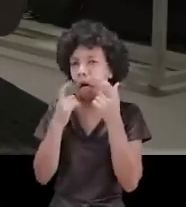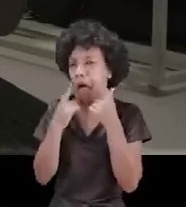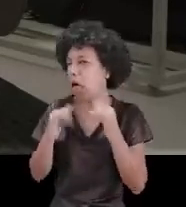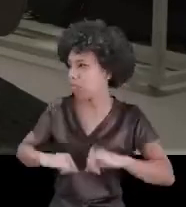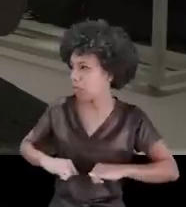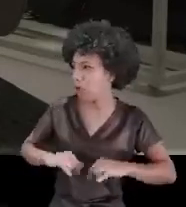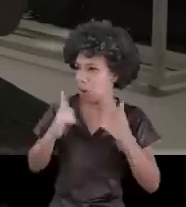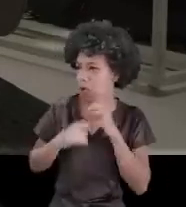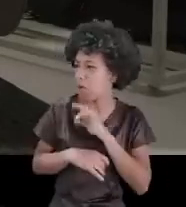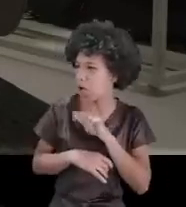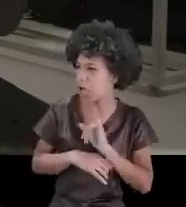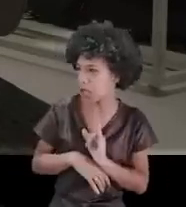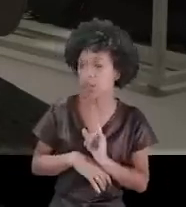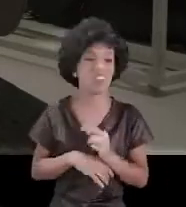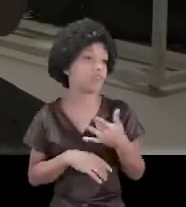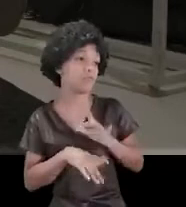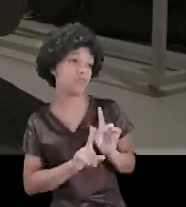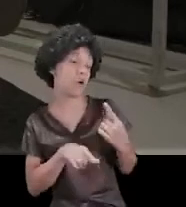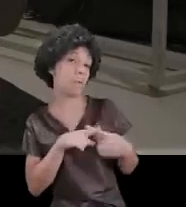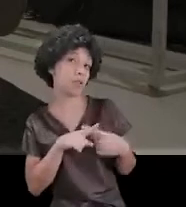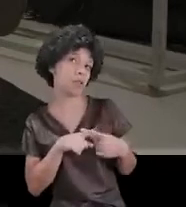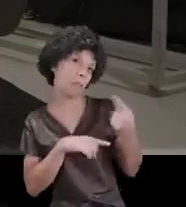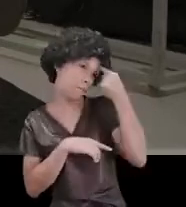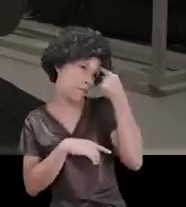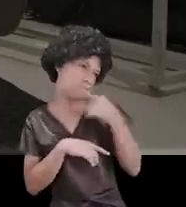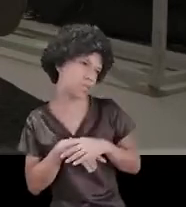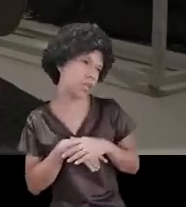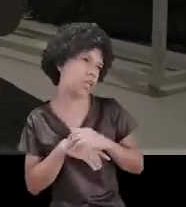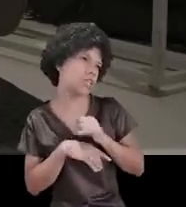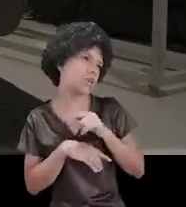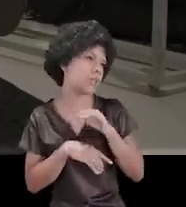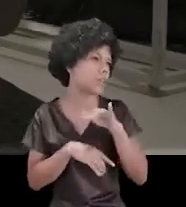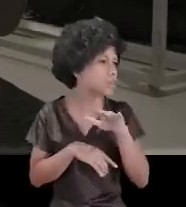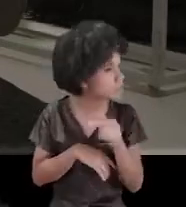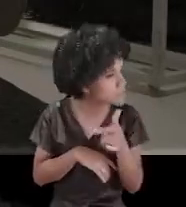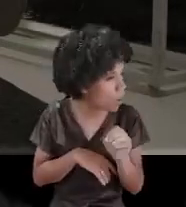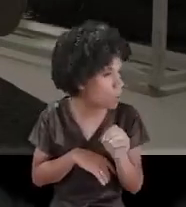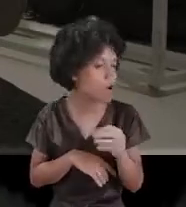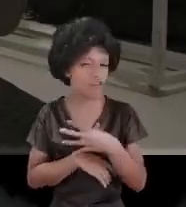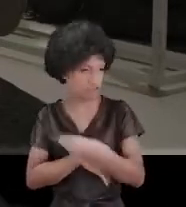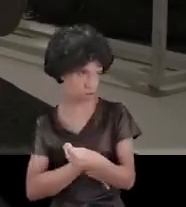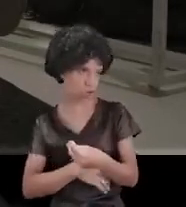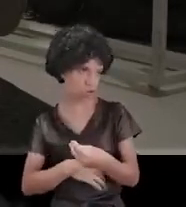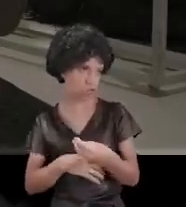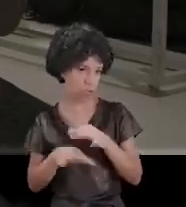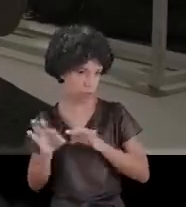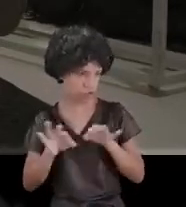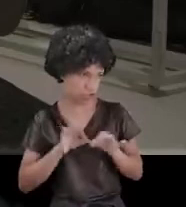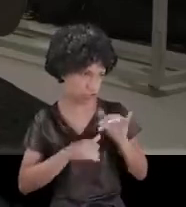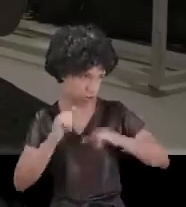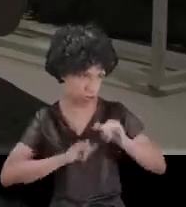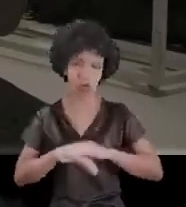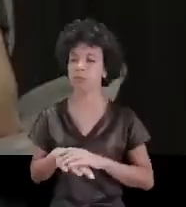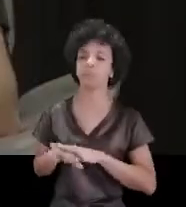Safadão então não vou ficar alimentando uma outra pessoa que eu não vou semear com ela beleza então vamos lá me explica como é que são